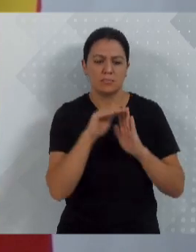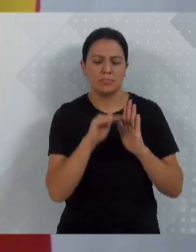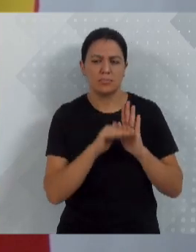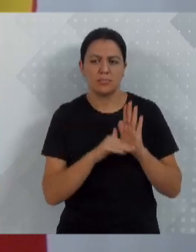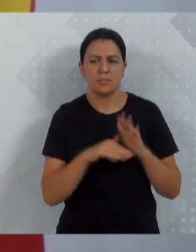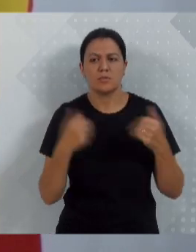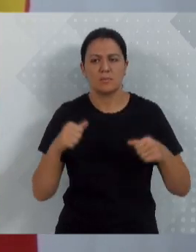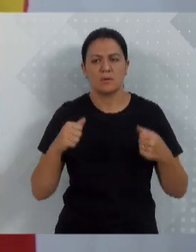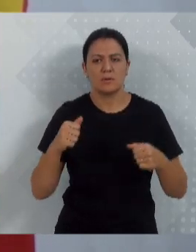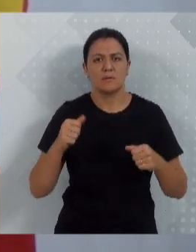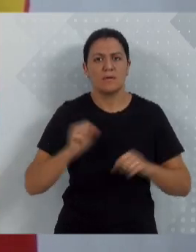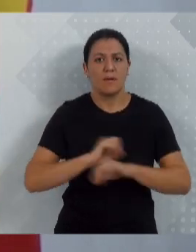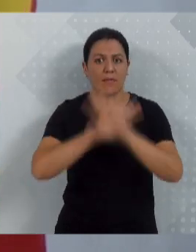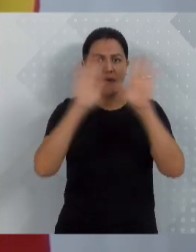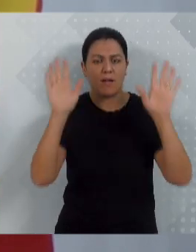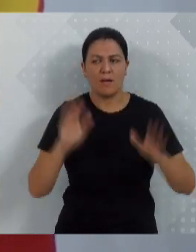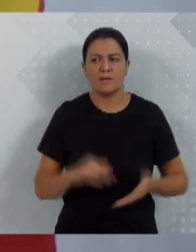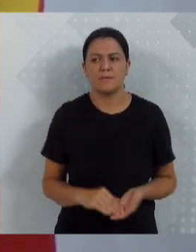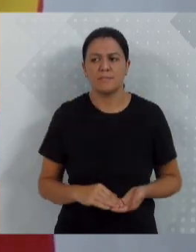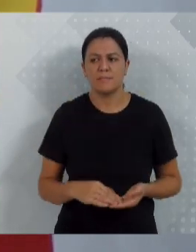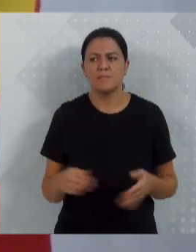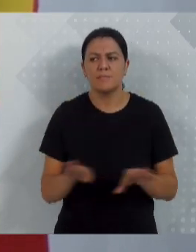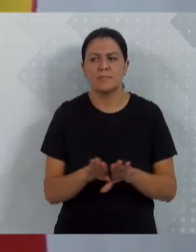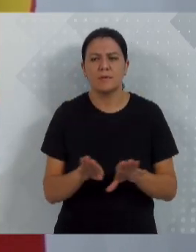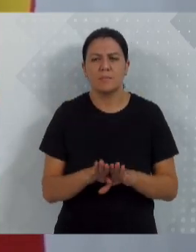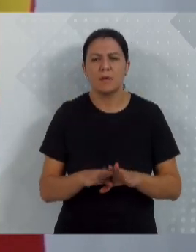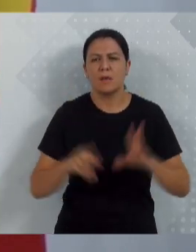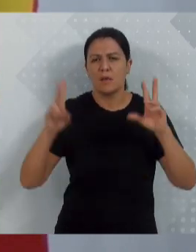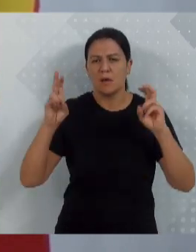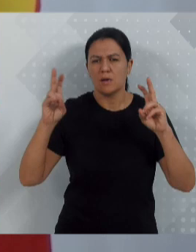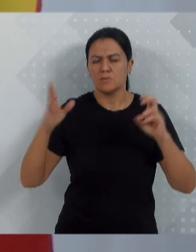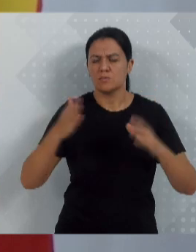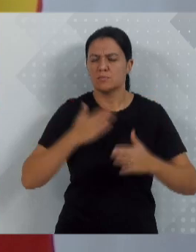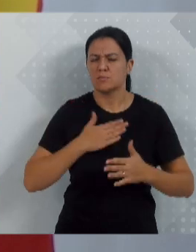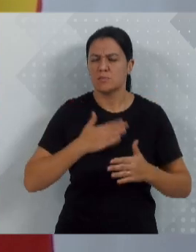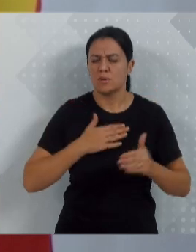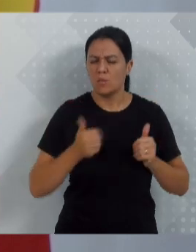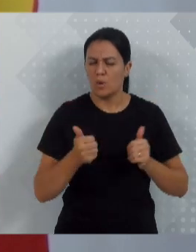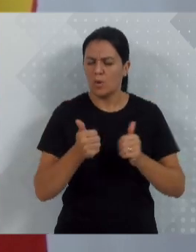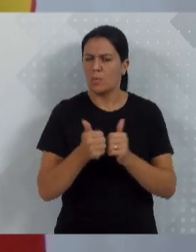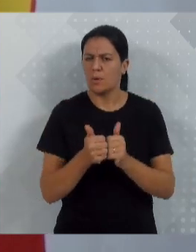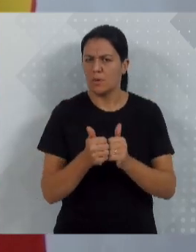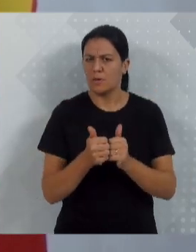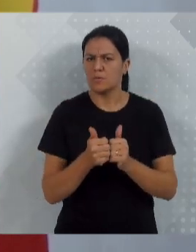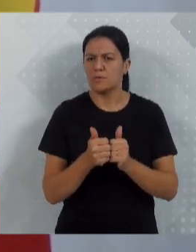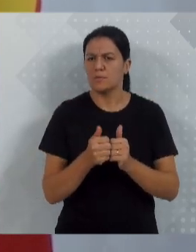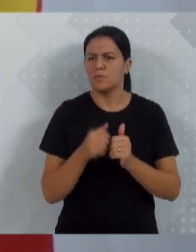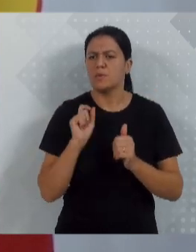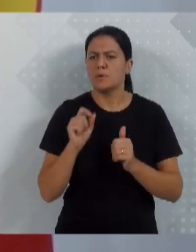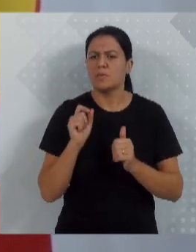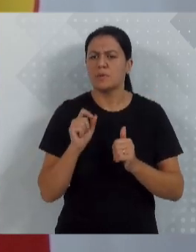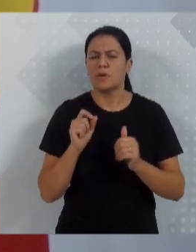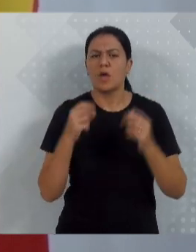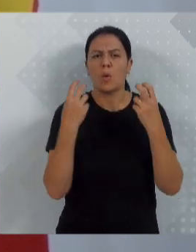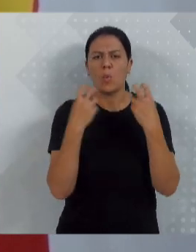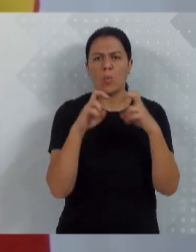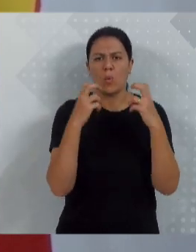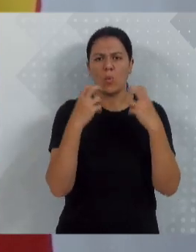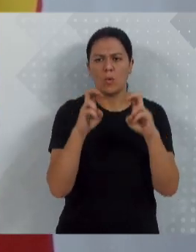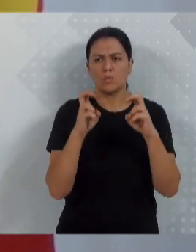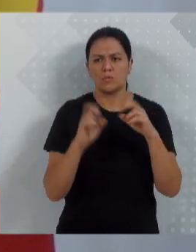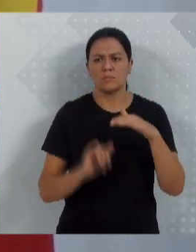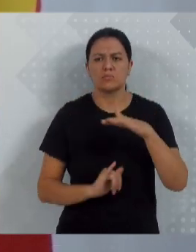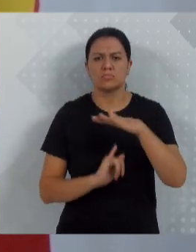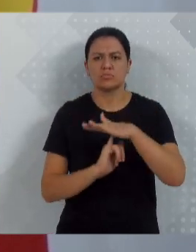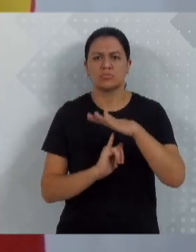claro. Falando ainda sobre outro assunto que eu tenho acompanhado muito de perto, é em relação ao ônibus do Instituto Federal